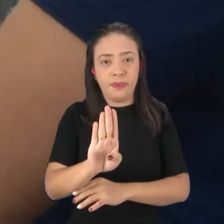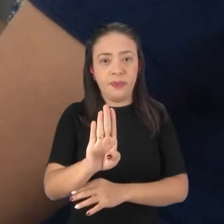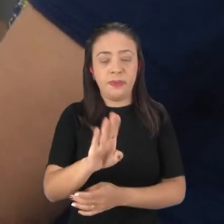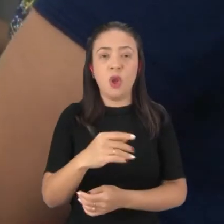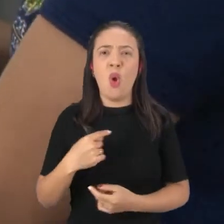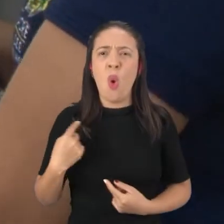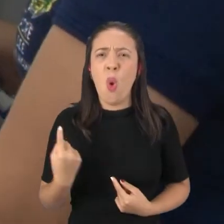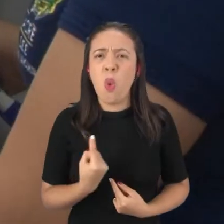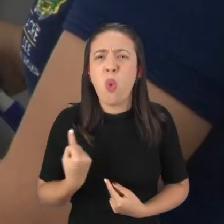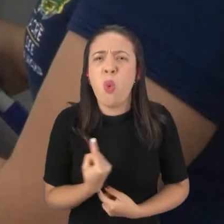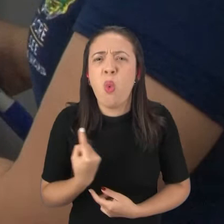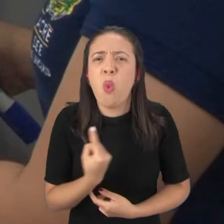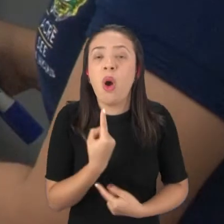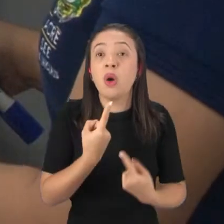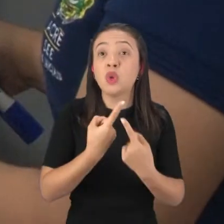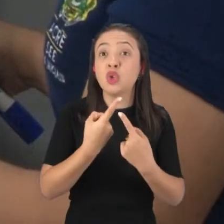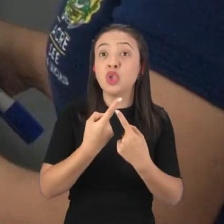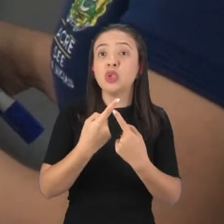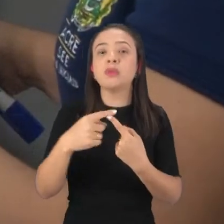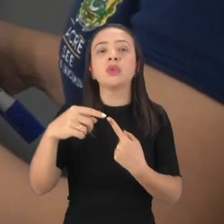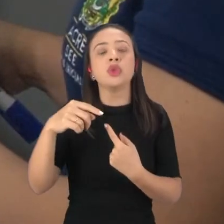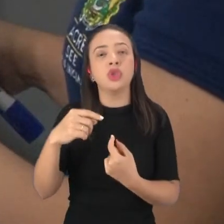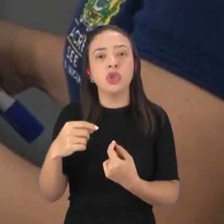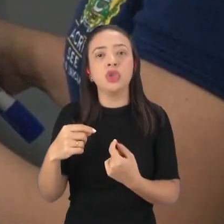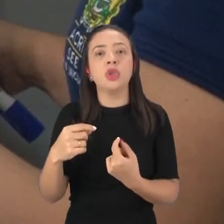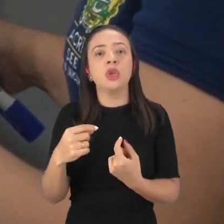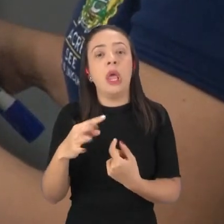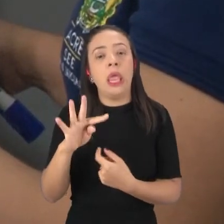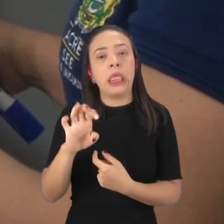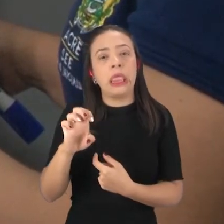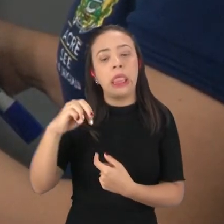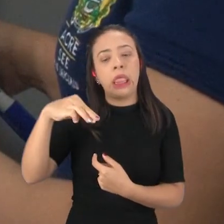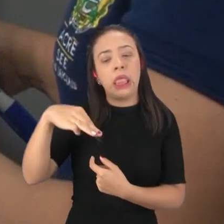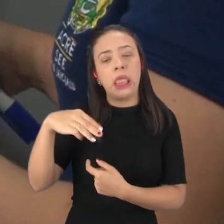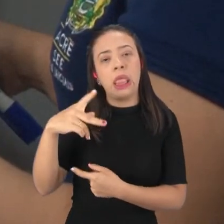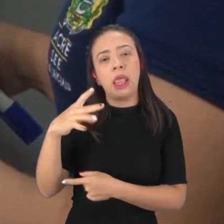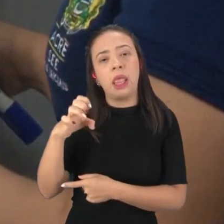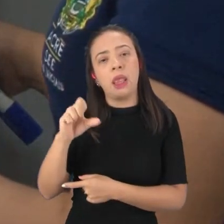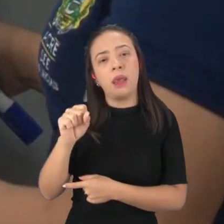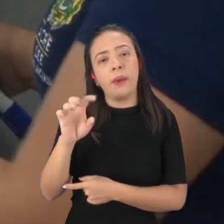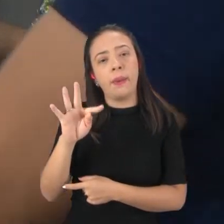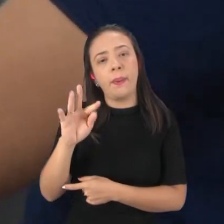B. Os furacões são um tipo de tempestade.